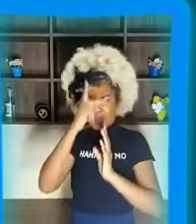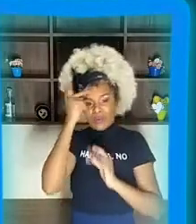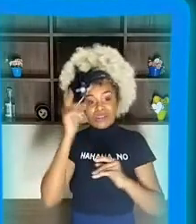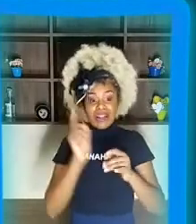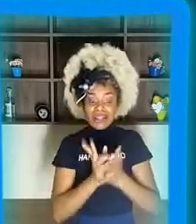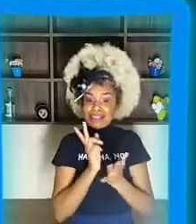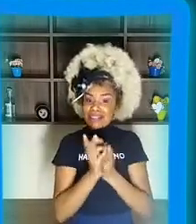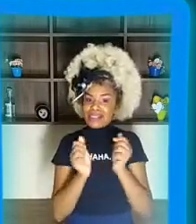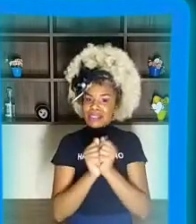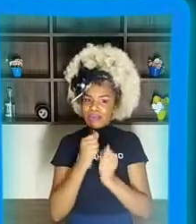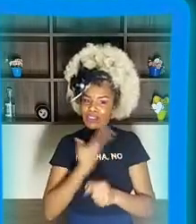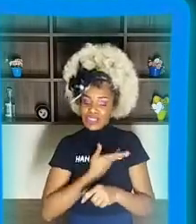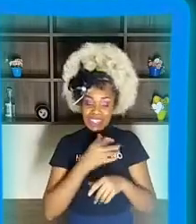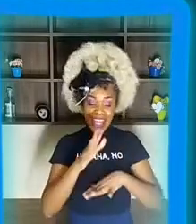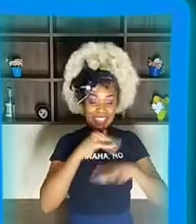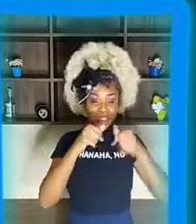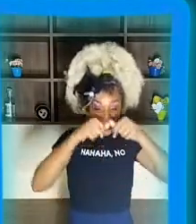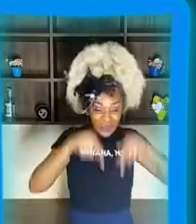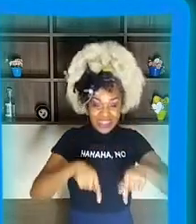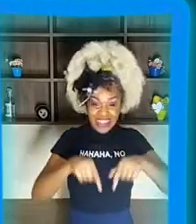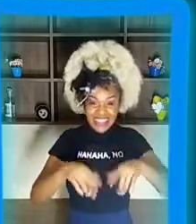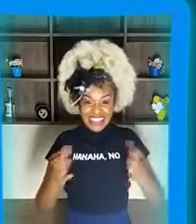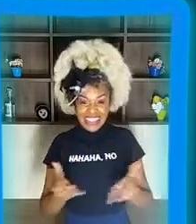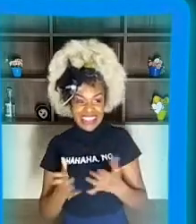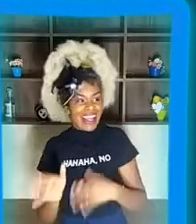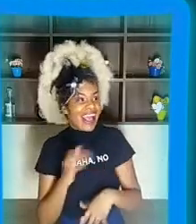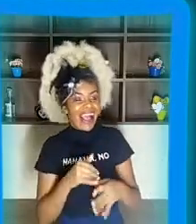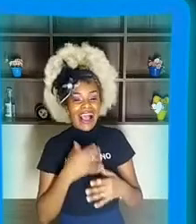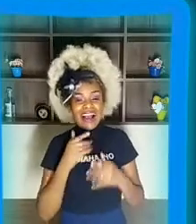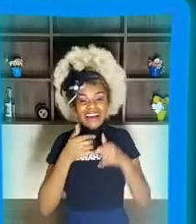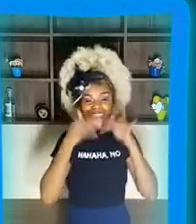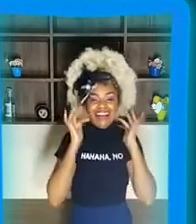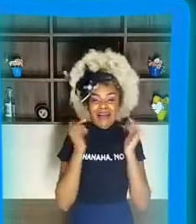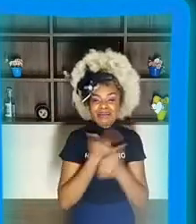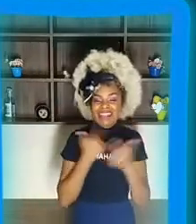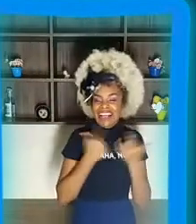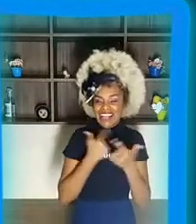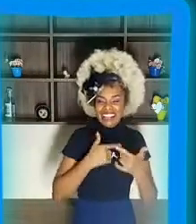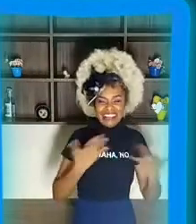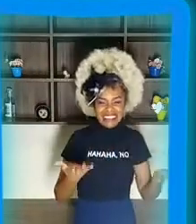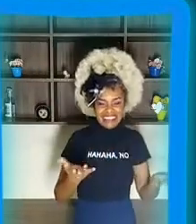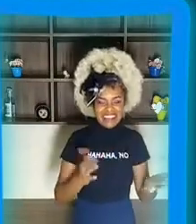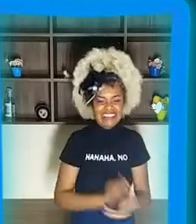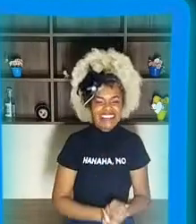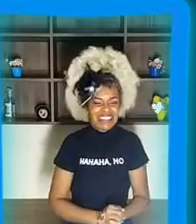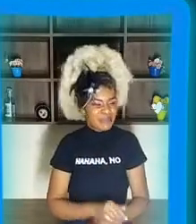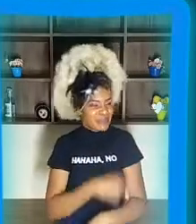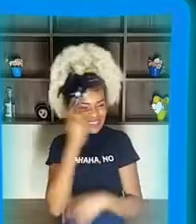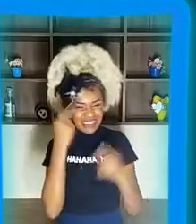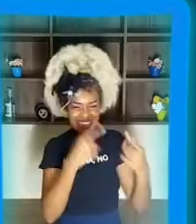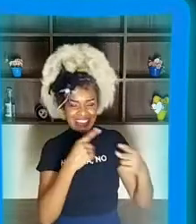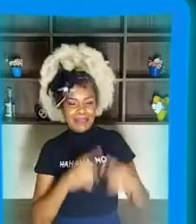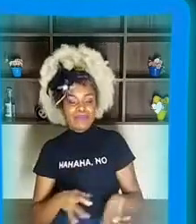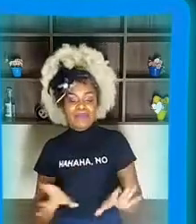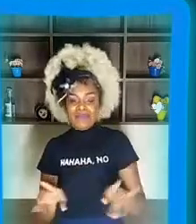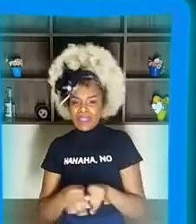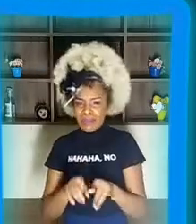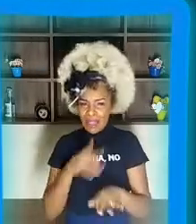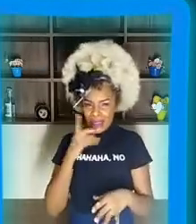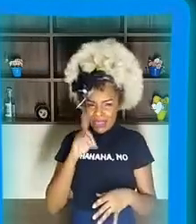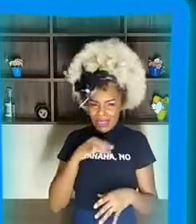a gente lá. Tá todo mundo aí. Tá sei. Todo mundo aqui. Oi, Ricardo. E ó, o Denis falou aí do